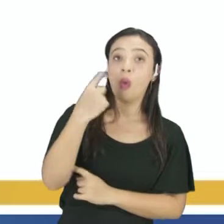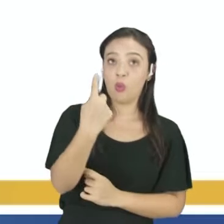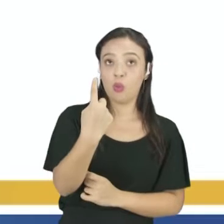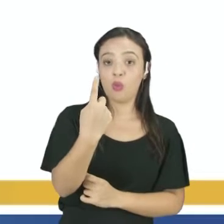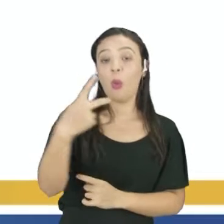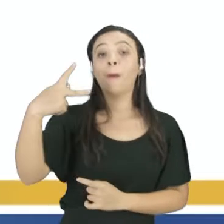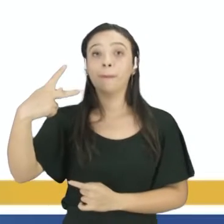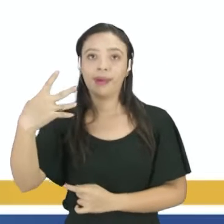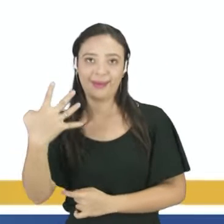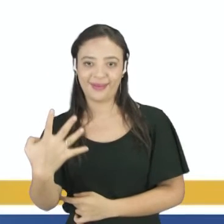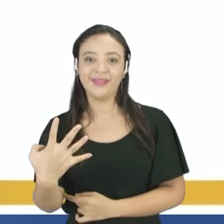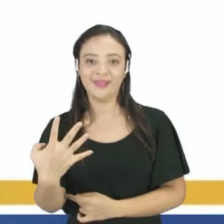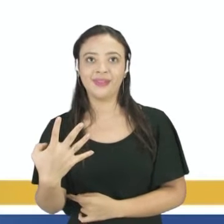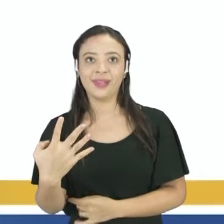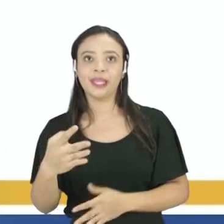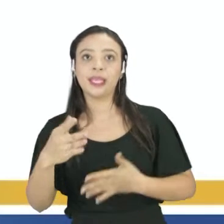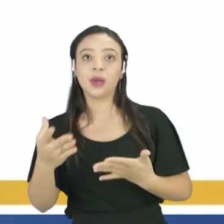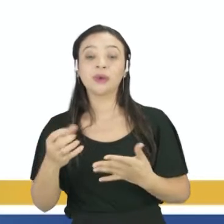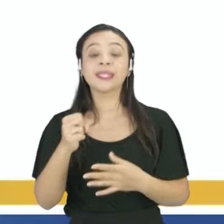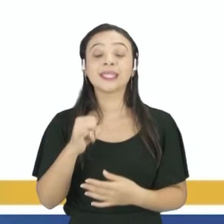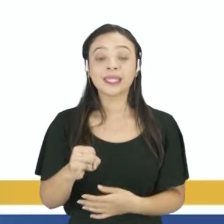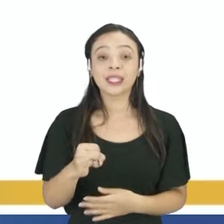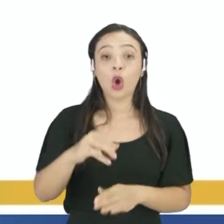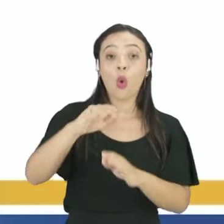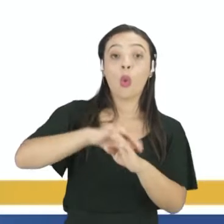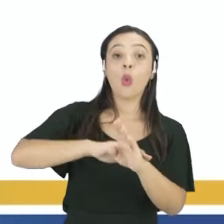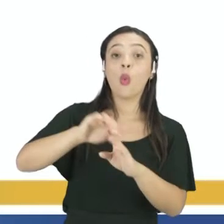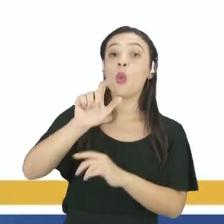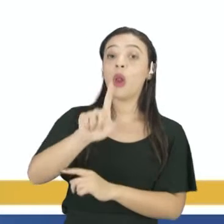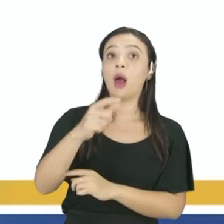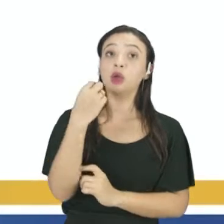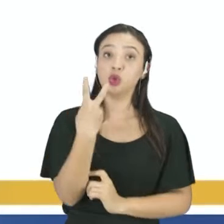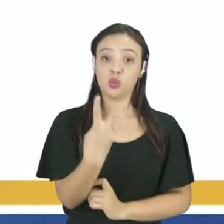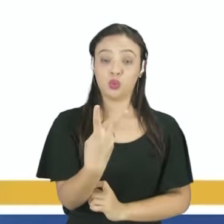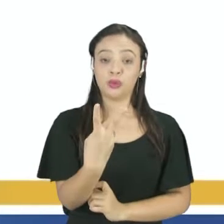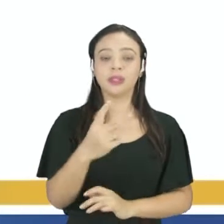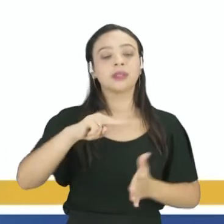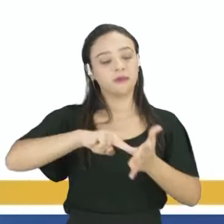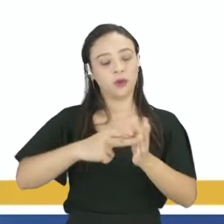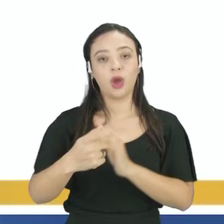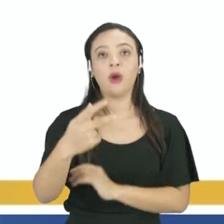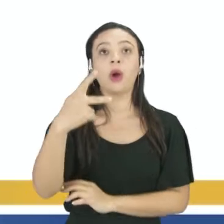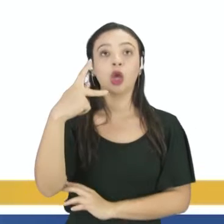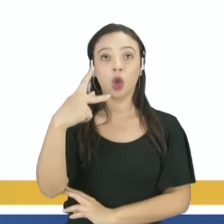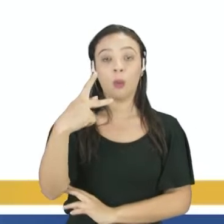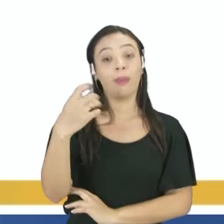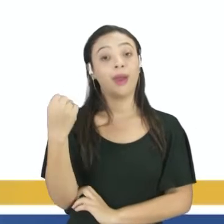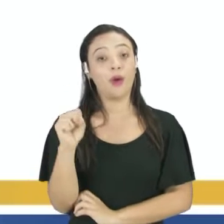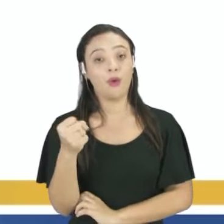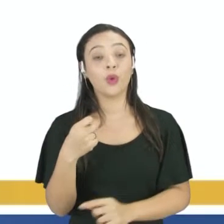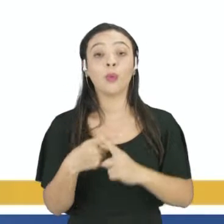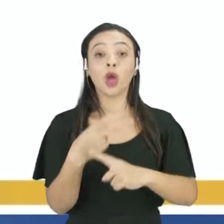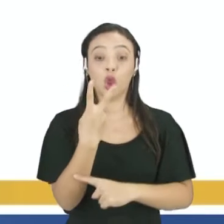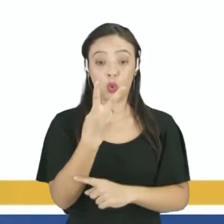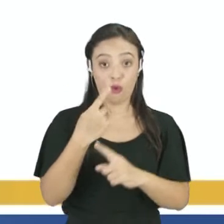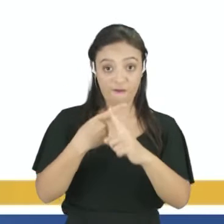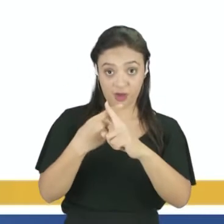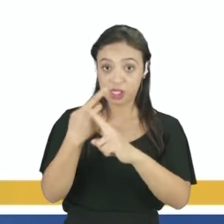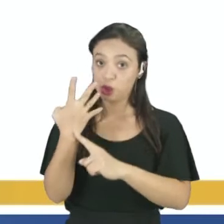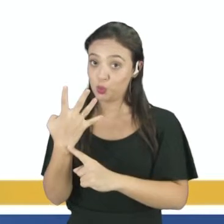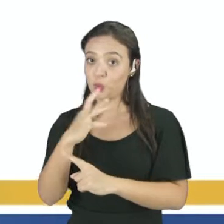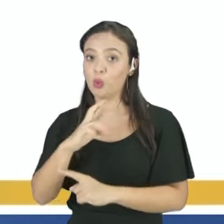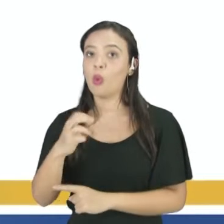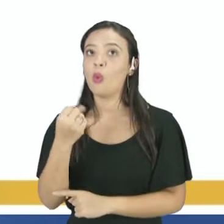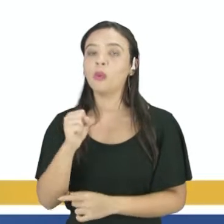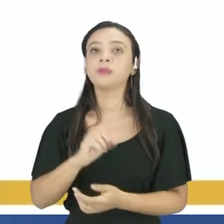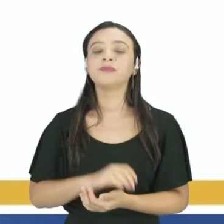dá 4. Quando o lado mede 2 centímetros, o perímetro é 8 centímetros, porque 2 vezes 4 dá 8.